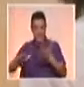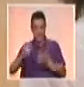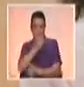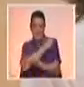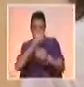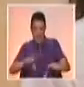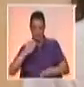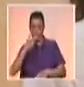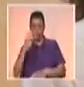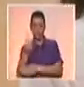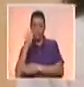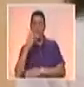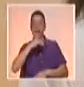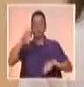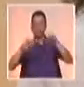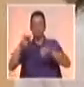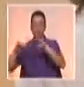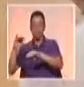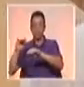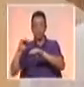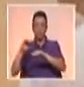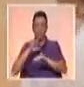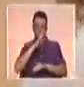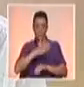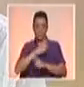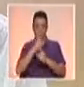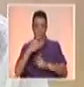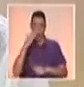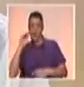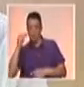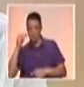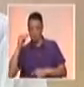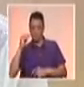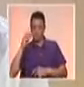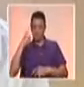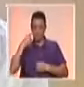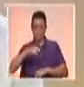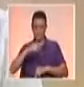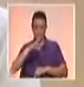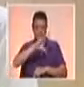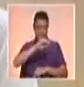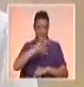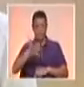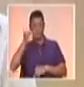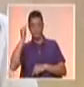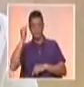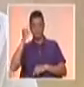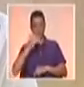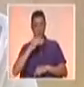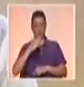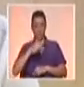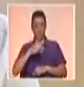ou jovens? Entre que idades? Entre portanto, alunos que estão a frequentar entre o décimo até o décimo segundo. Portanto, alunos